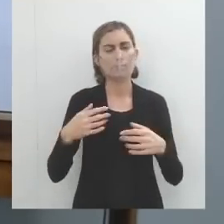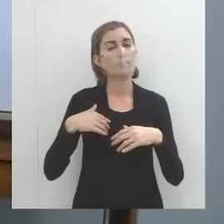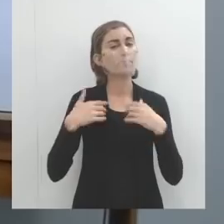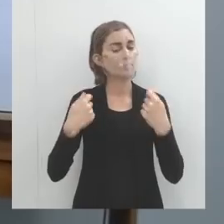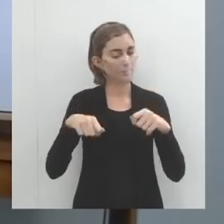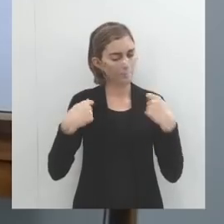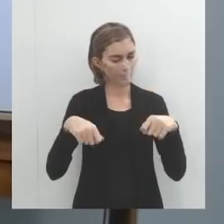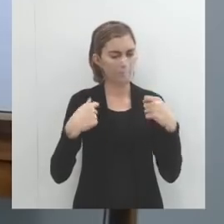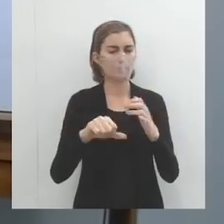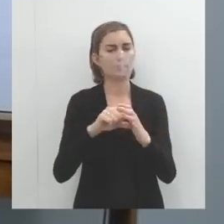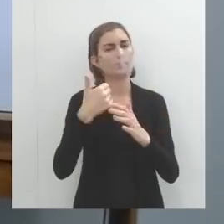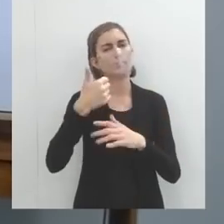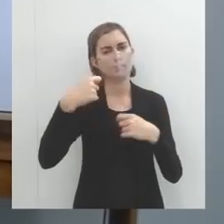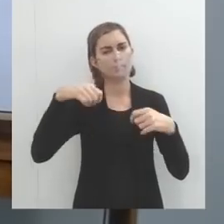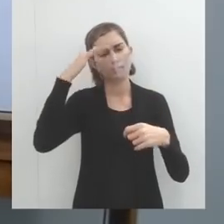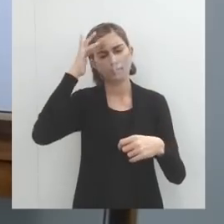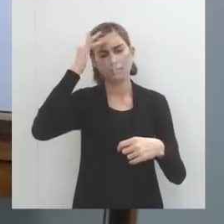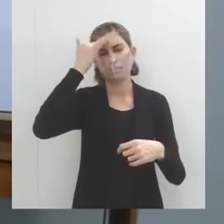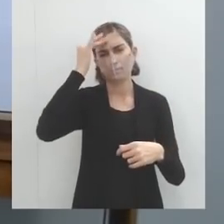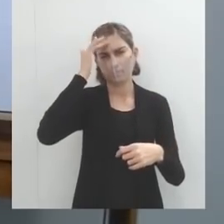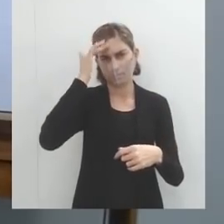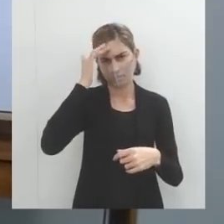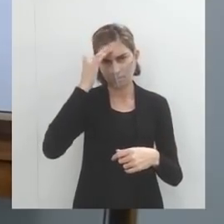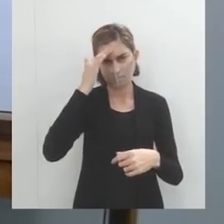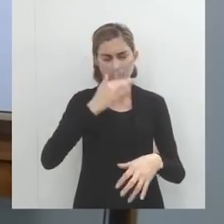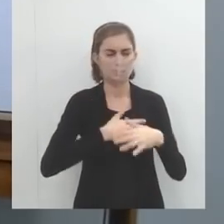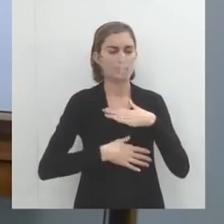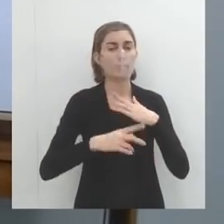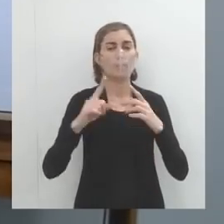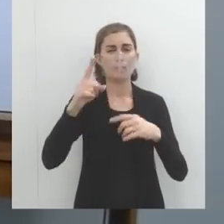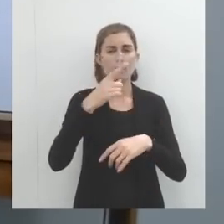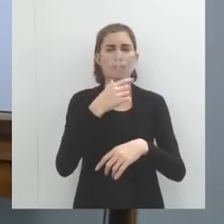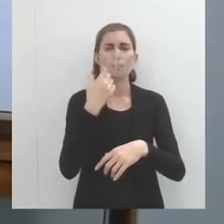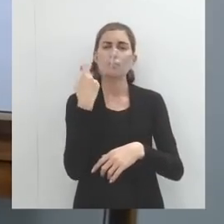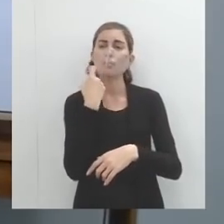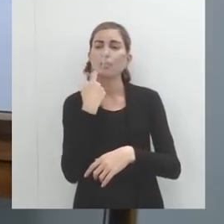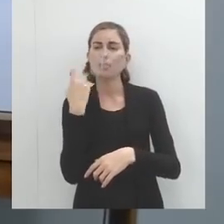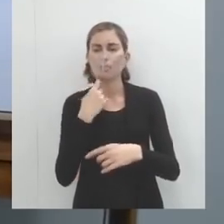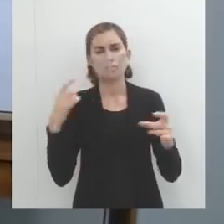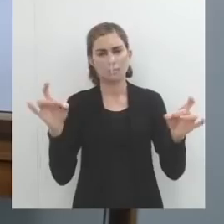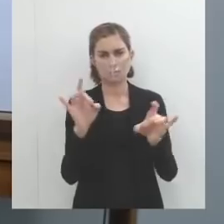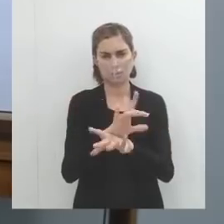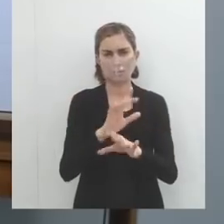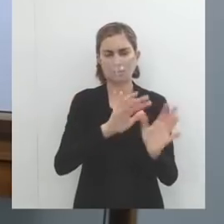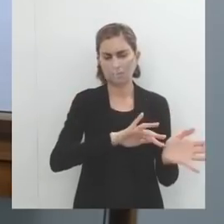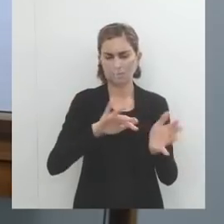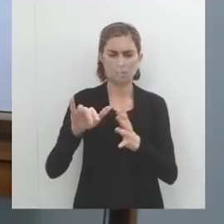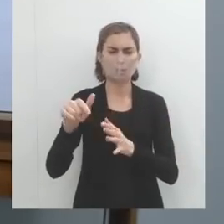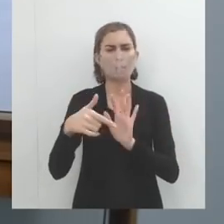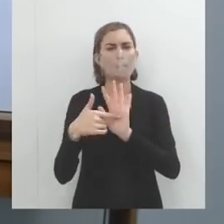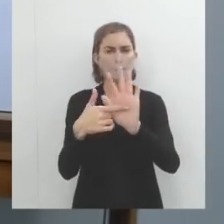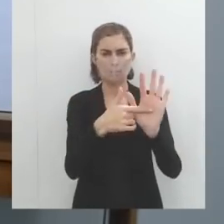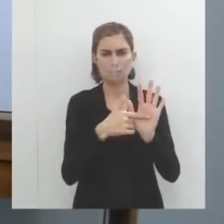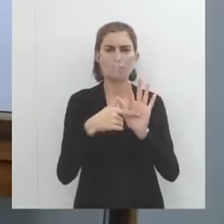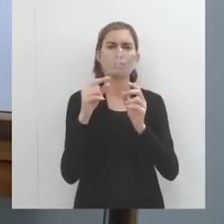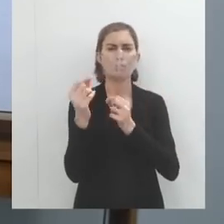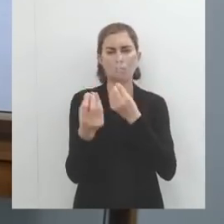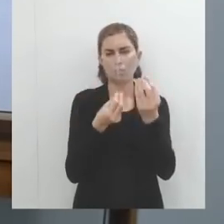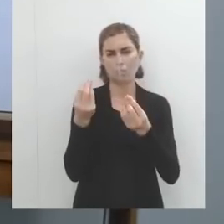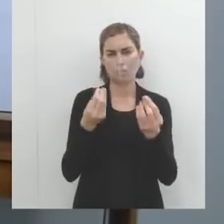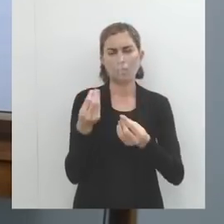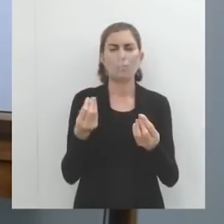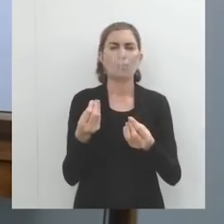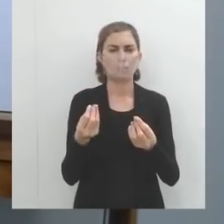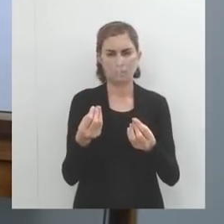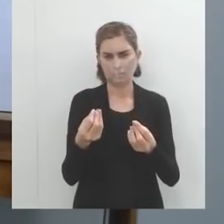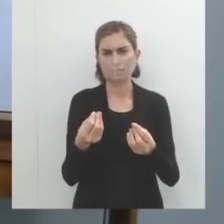Então, primeiro a gente vai entender os sistemas, para lá na sexta-feira eu terminar essa parte mostrando quem são esses métodos